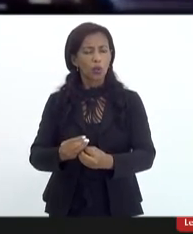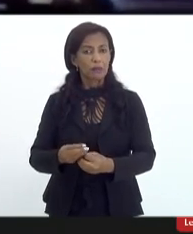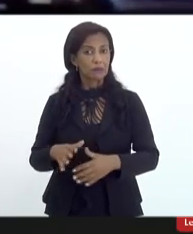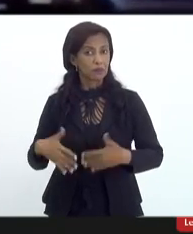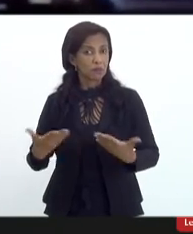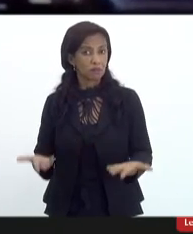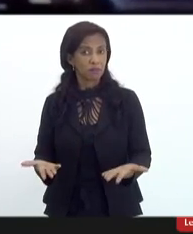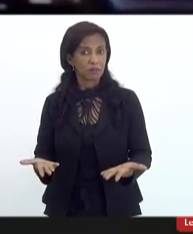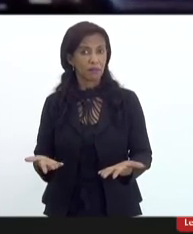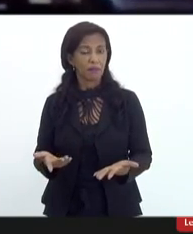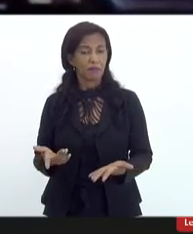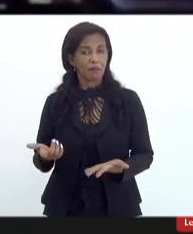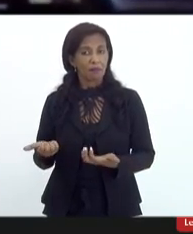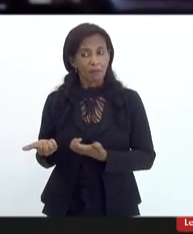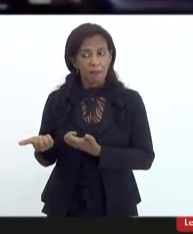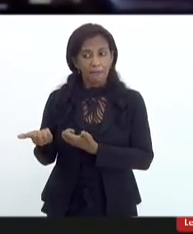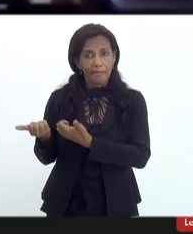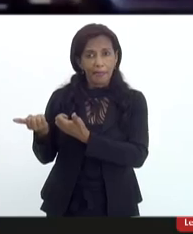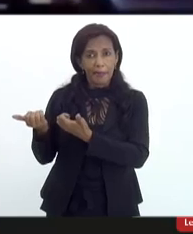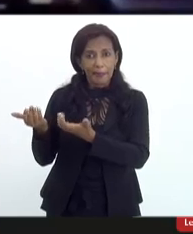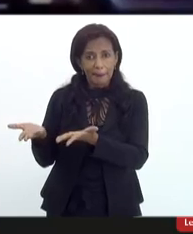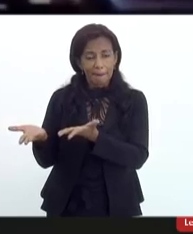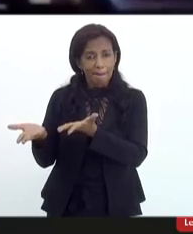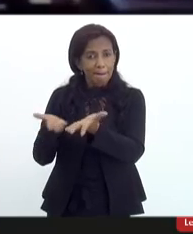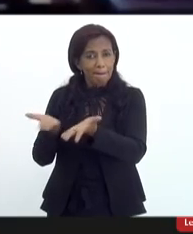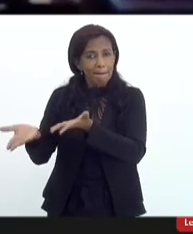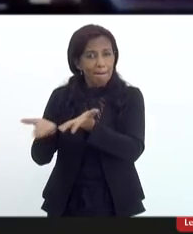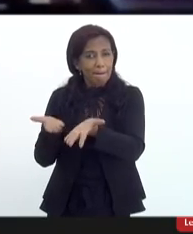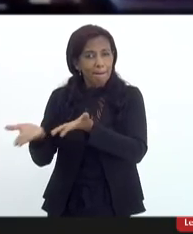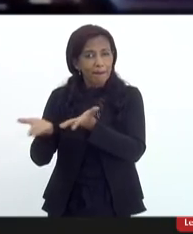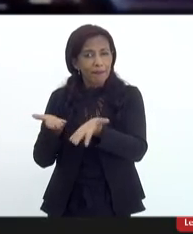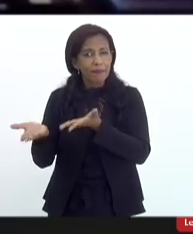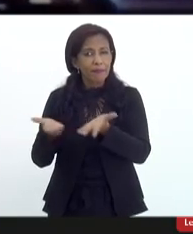aí estabelece uma